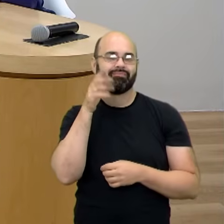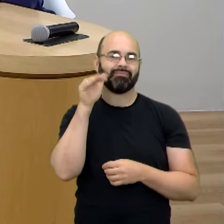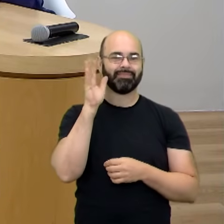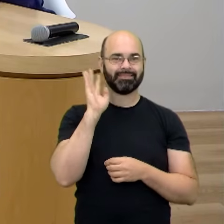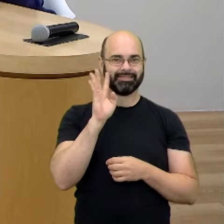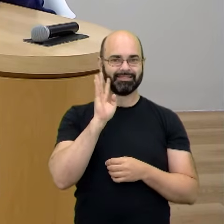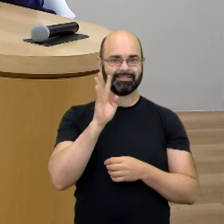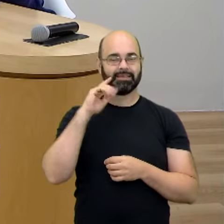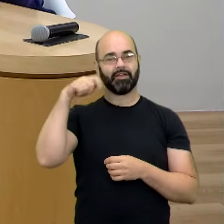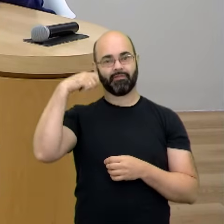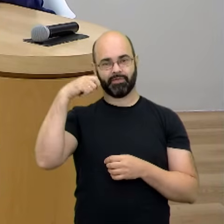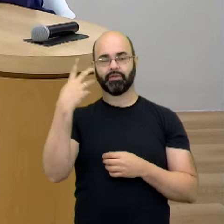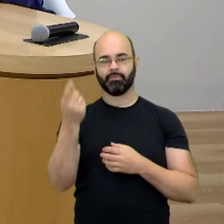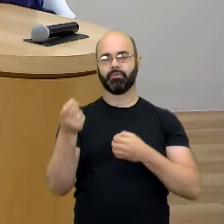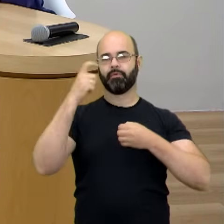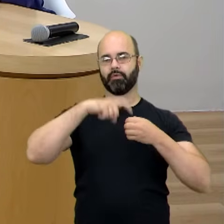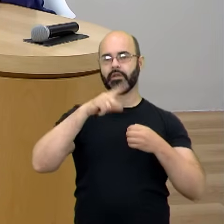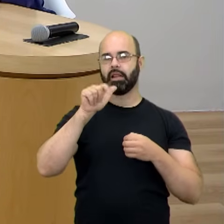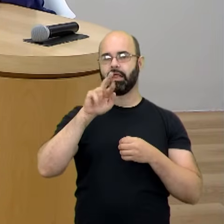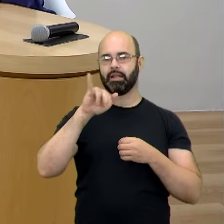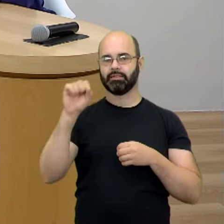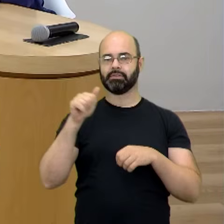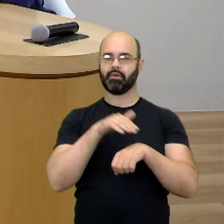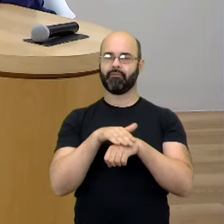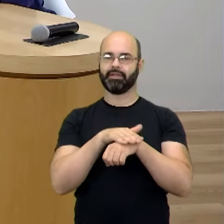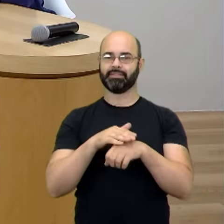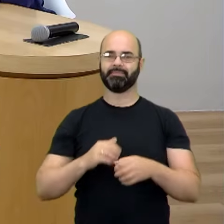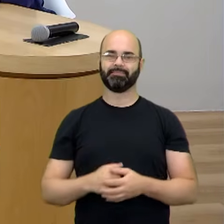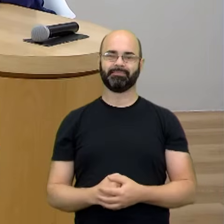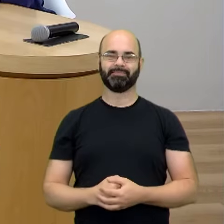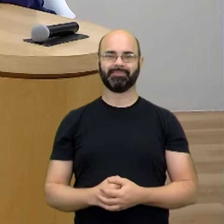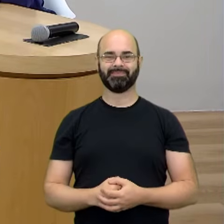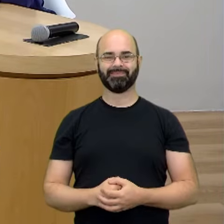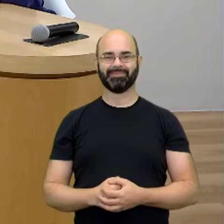ver o vídeo e na volta a gente conversa com a Larissa mais um pouquinho.